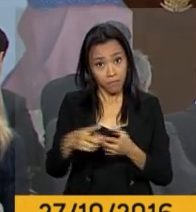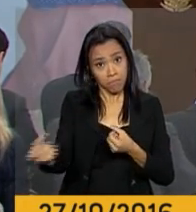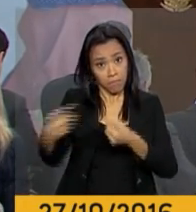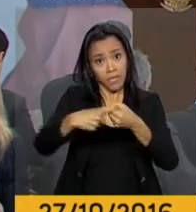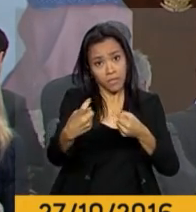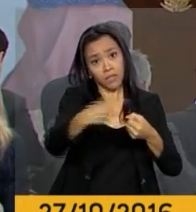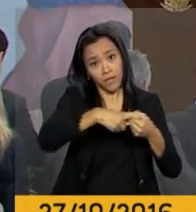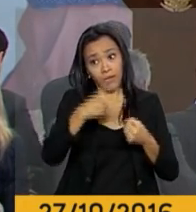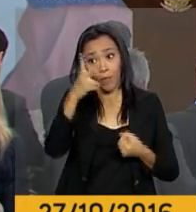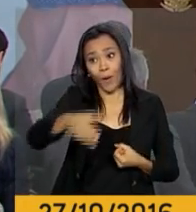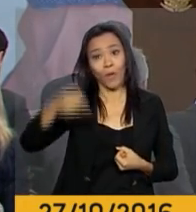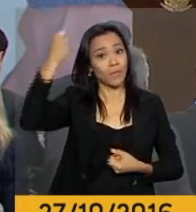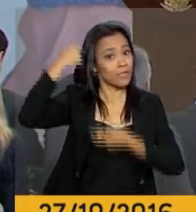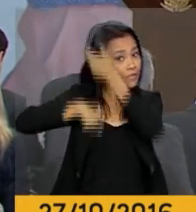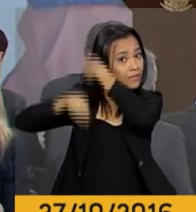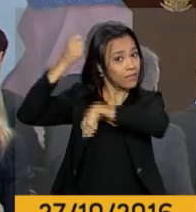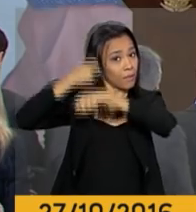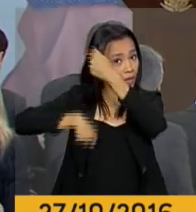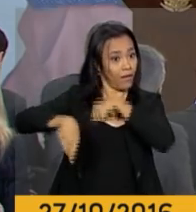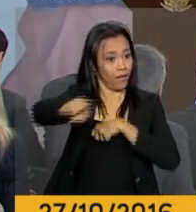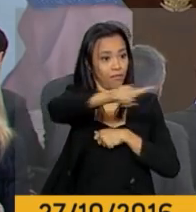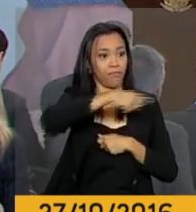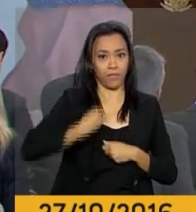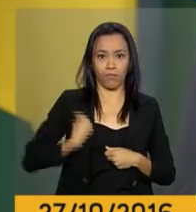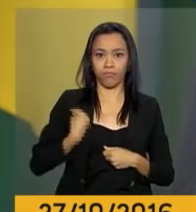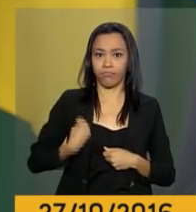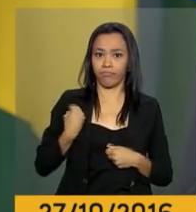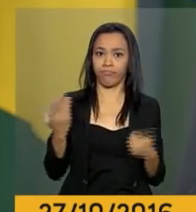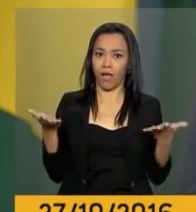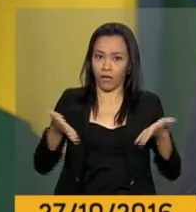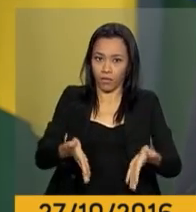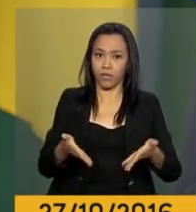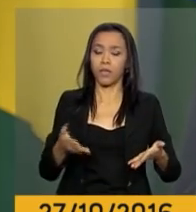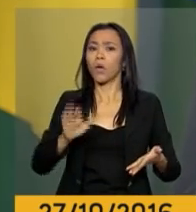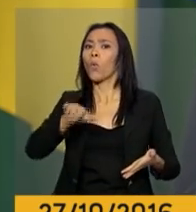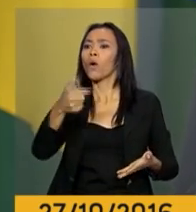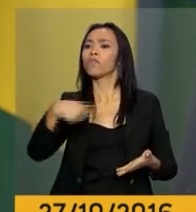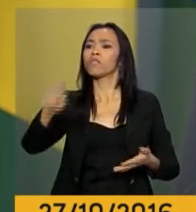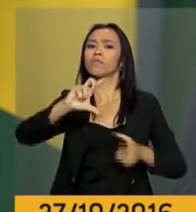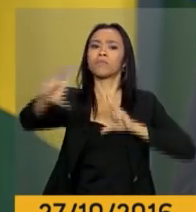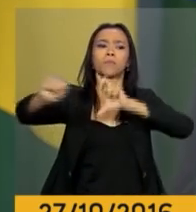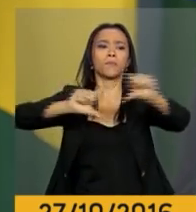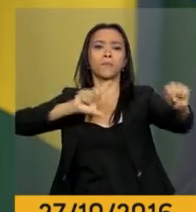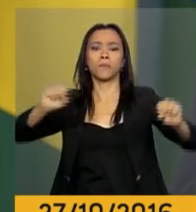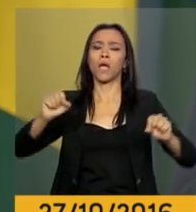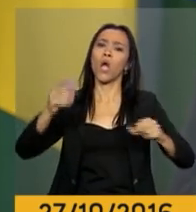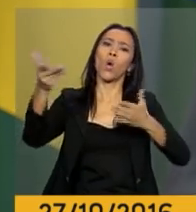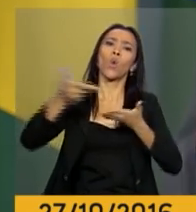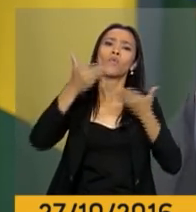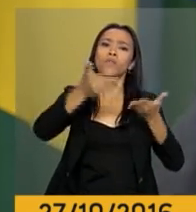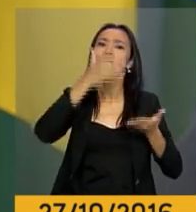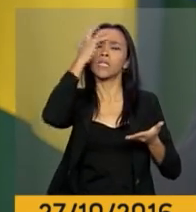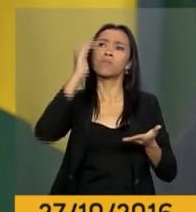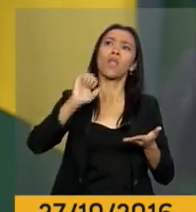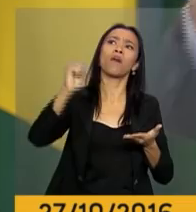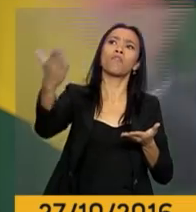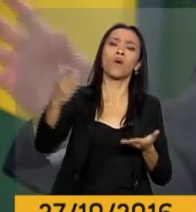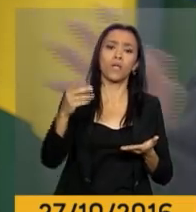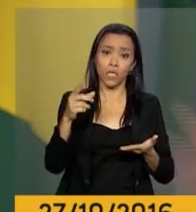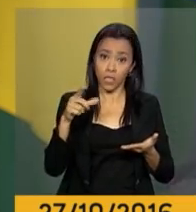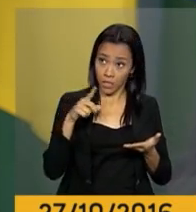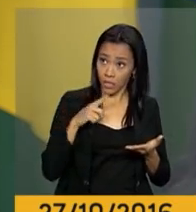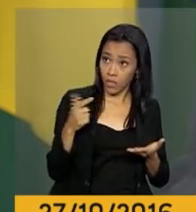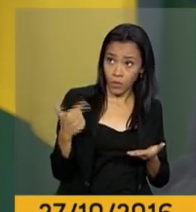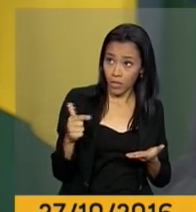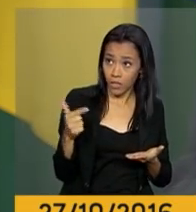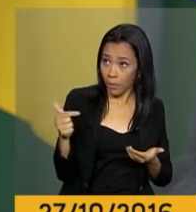parceiros dos cabeleireiros que estão aqui, quem sabe quando os senhores saírem, os senhores convidam aqueles que estão lá fora para ver se não tem emprego, quem